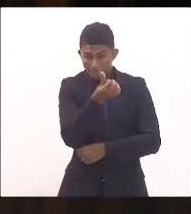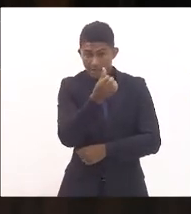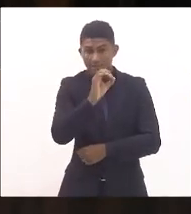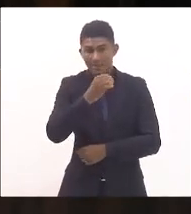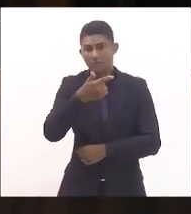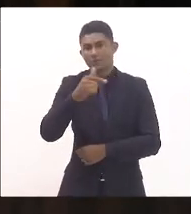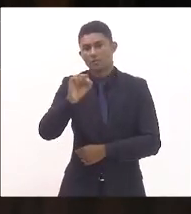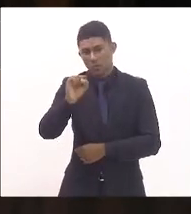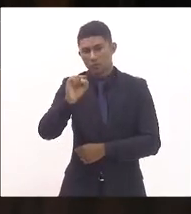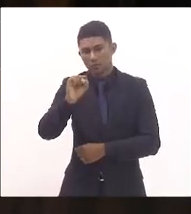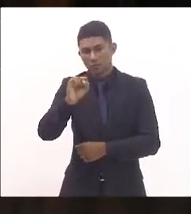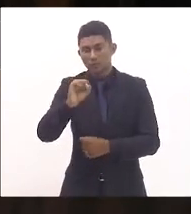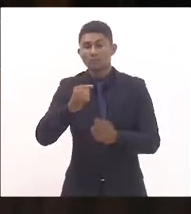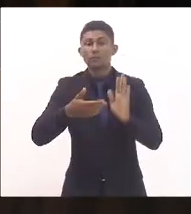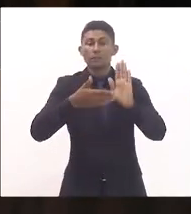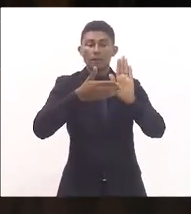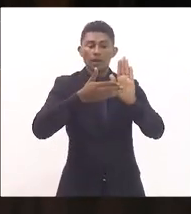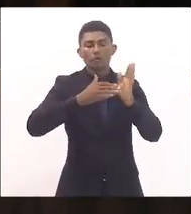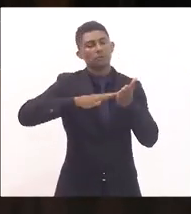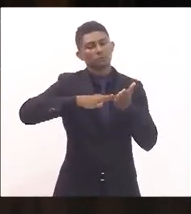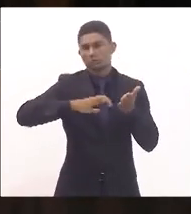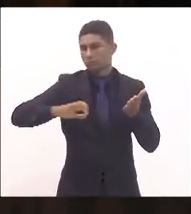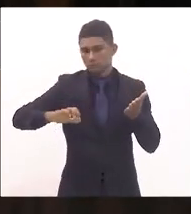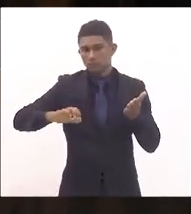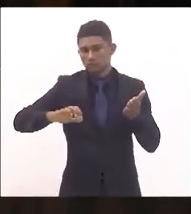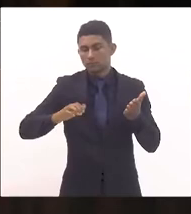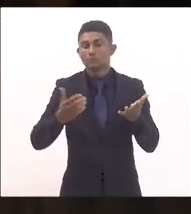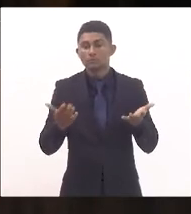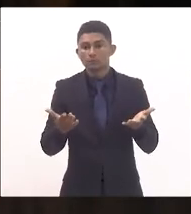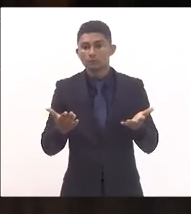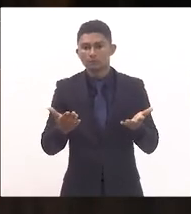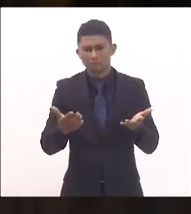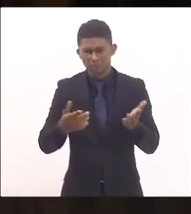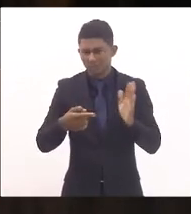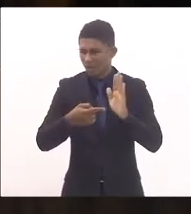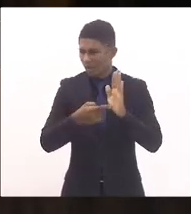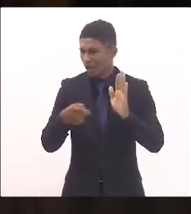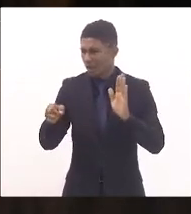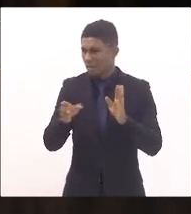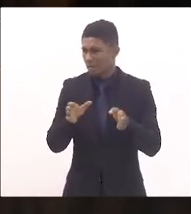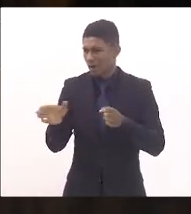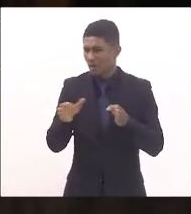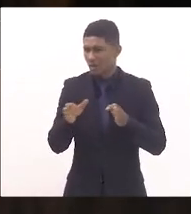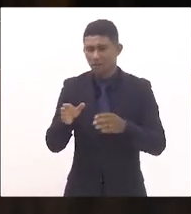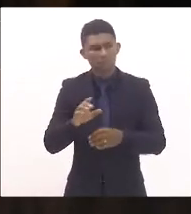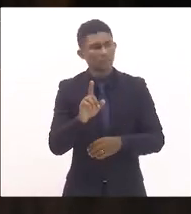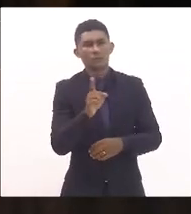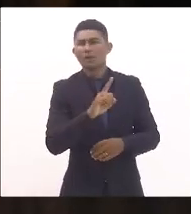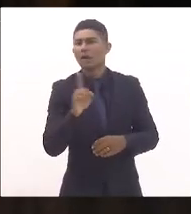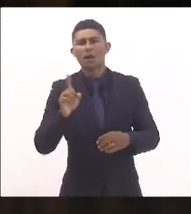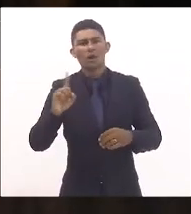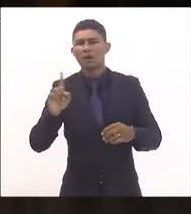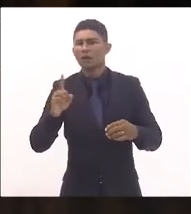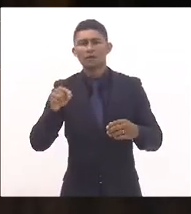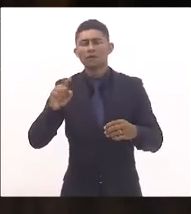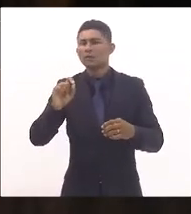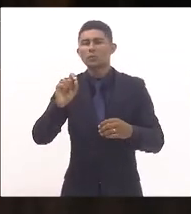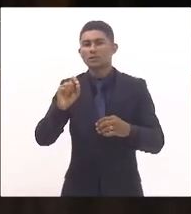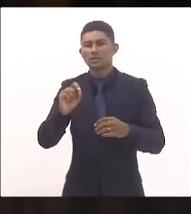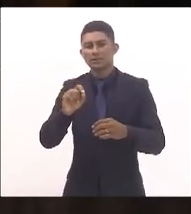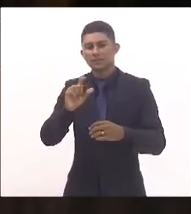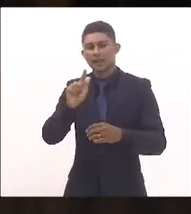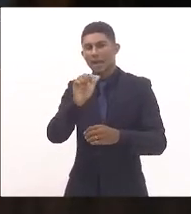6028 de 22, está retirado de pauta a pedido. Não é esse dos prazos? Não. Esse é do botijão de gás, senhor presidente. Ah, não,